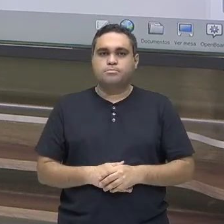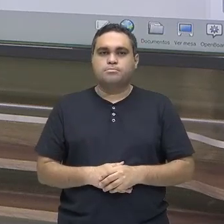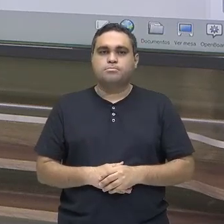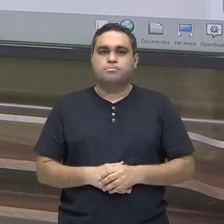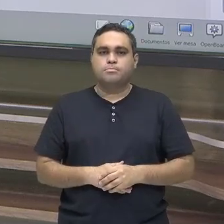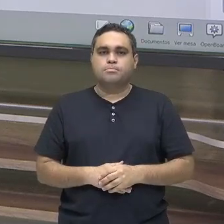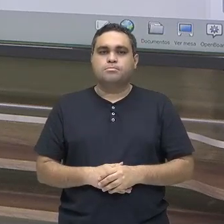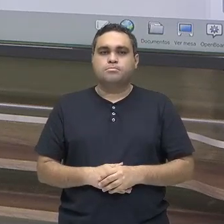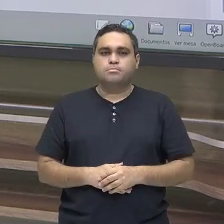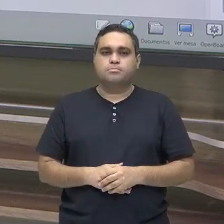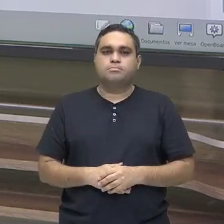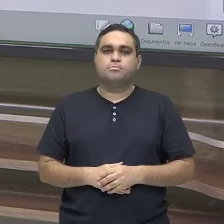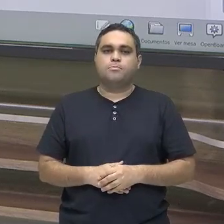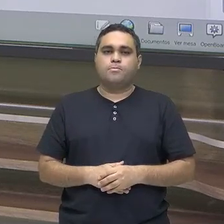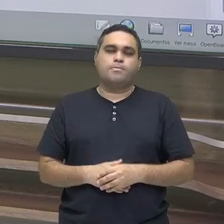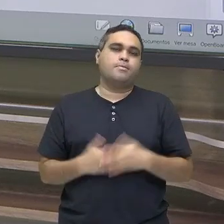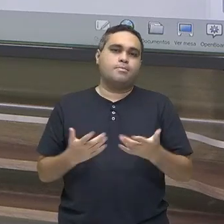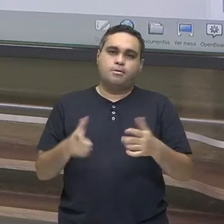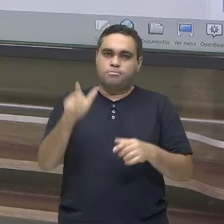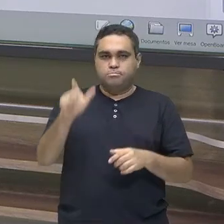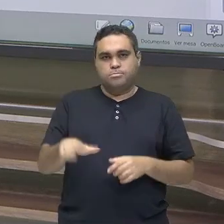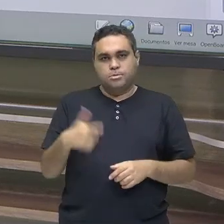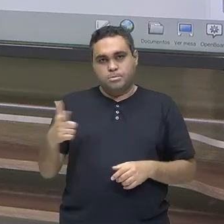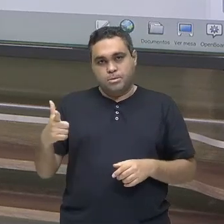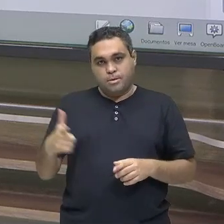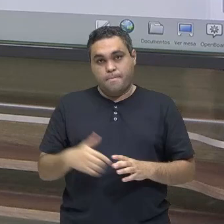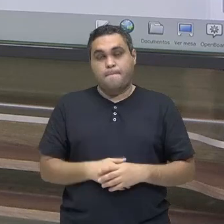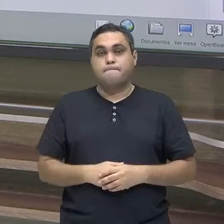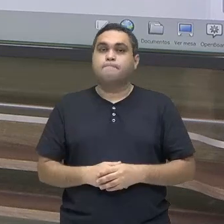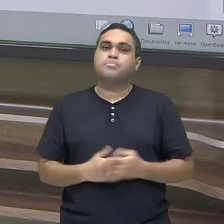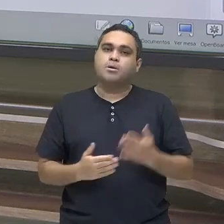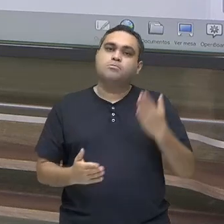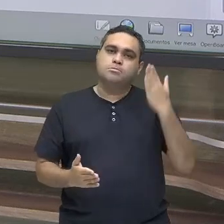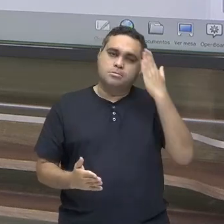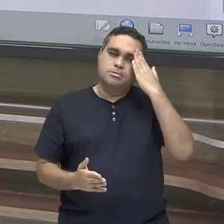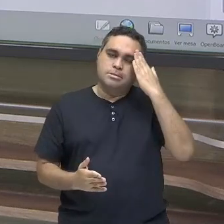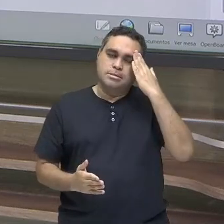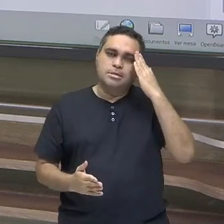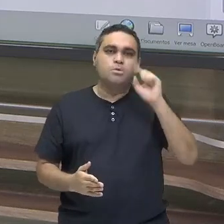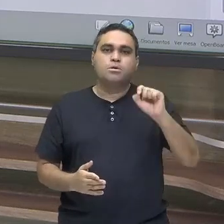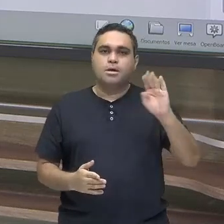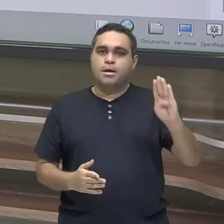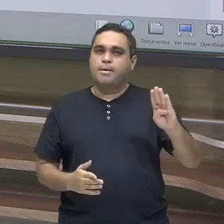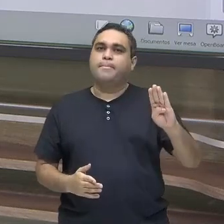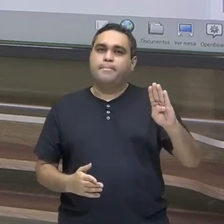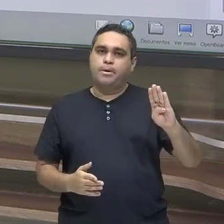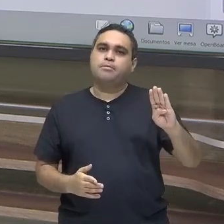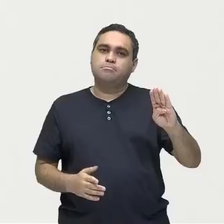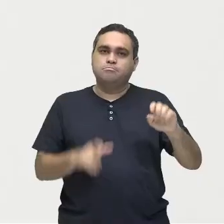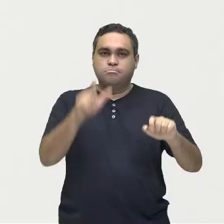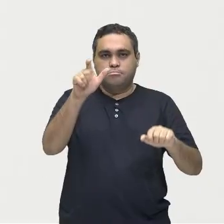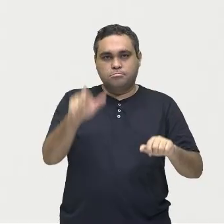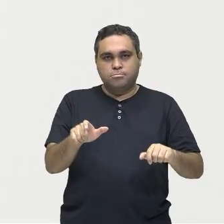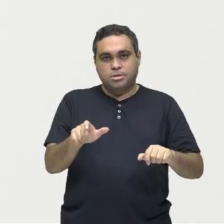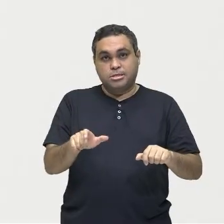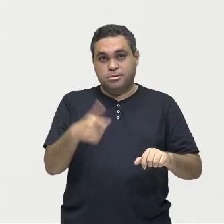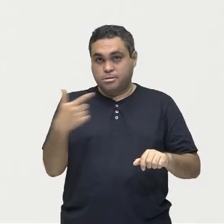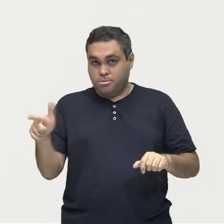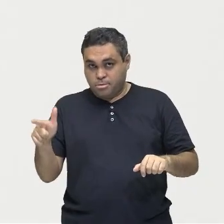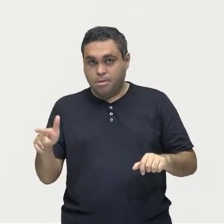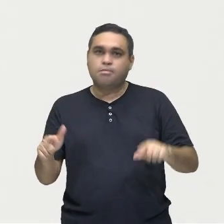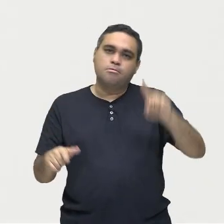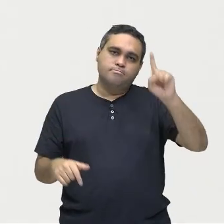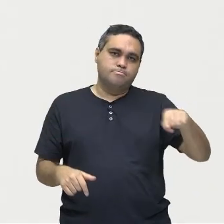decorrido, tempo transcorrido. Então não possui sujeito, já sei que a letra B também tem sujeito, também não